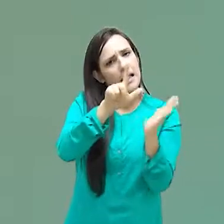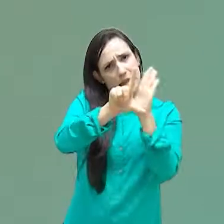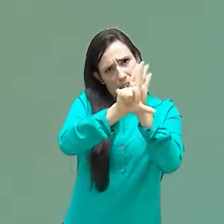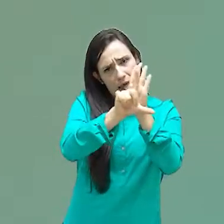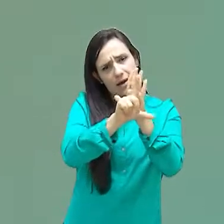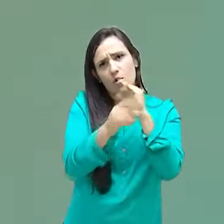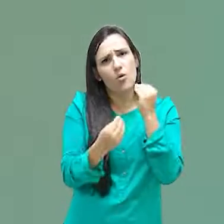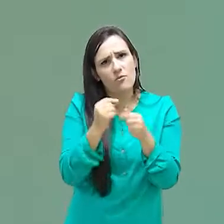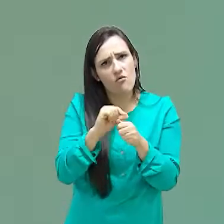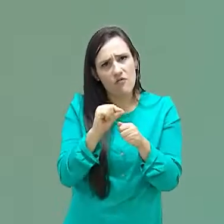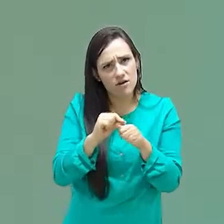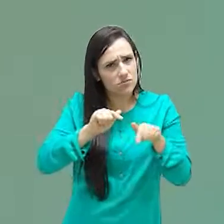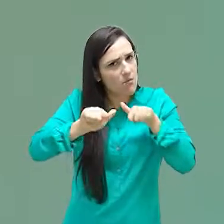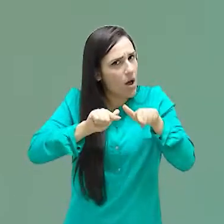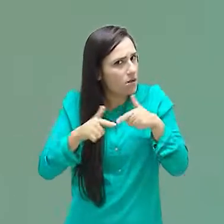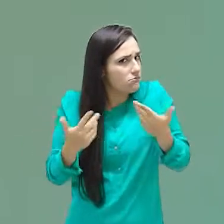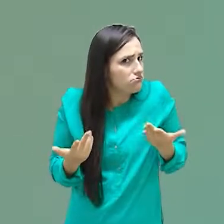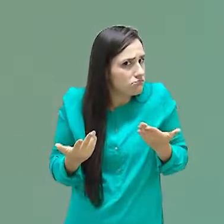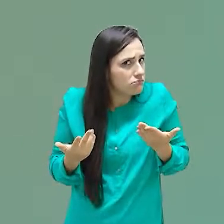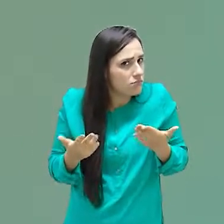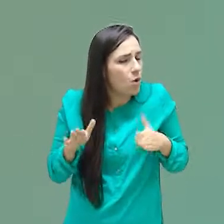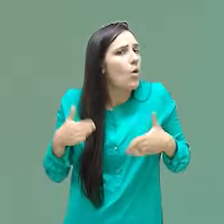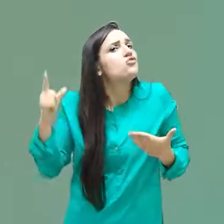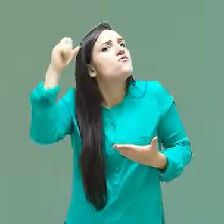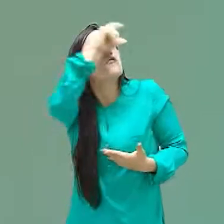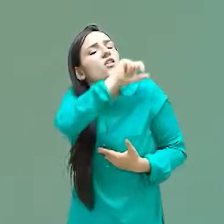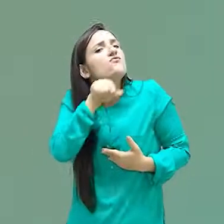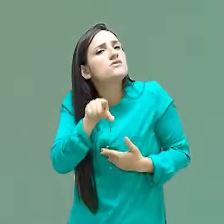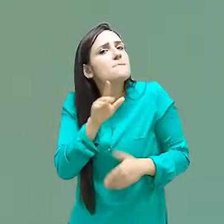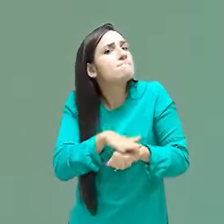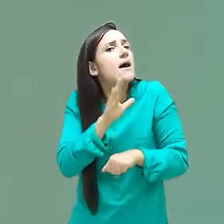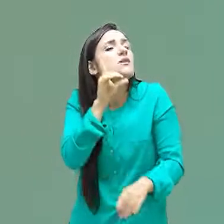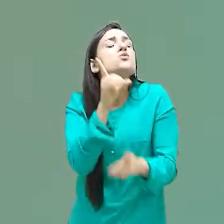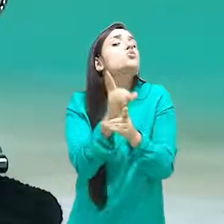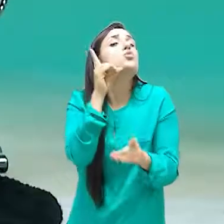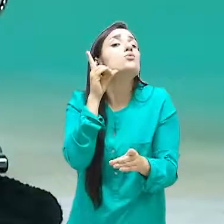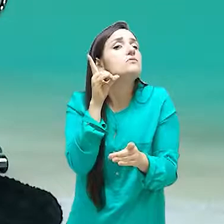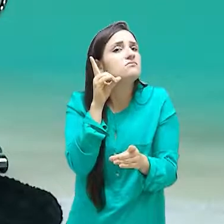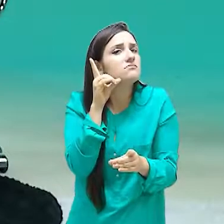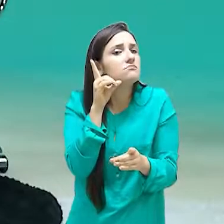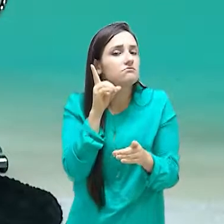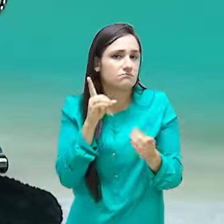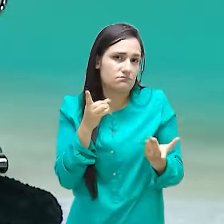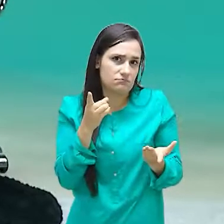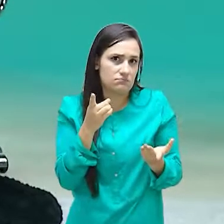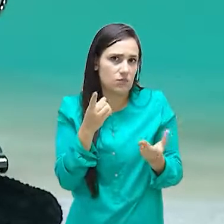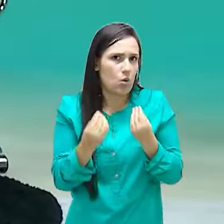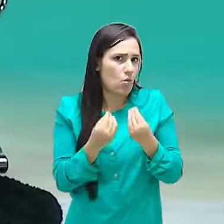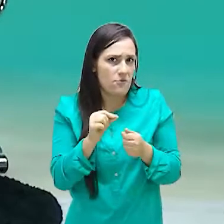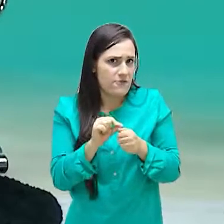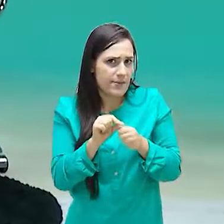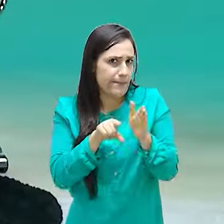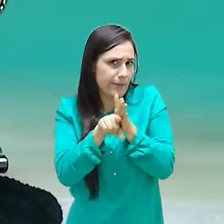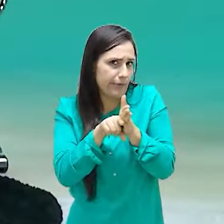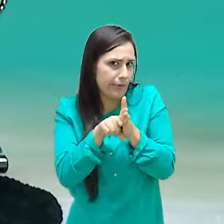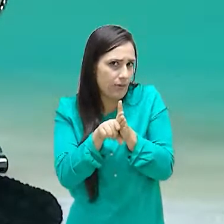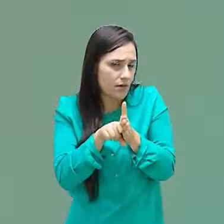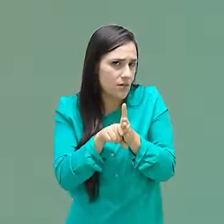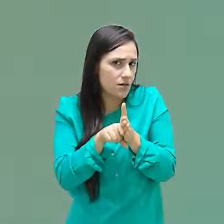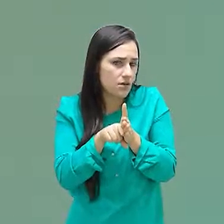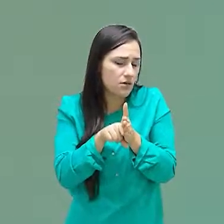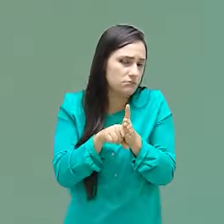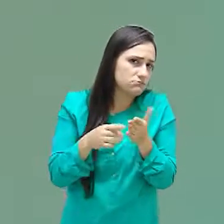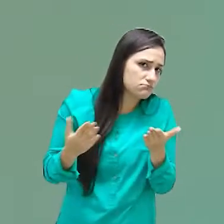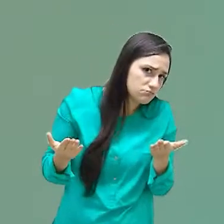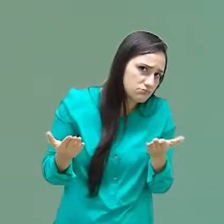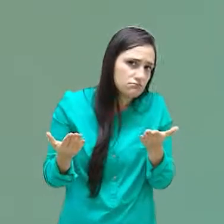de execução? Quais foram, por exemplo, as dificuldades que vocês encontraram na pesquisa desse acervo legislativo? Como